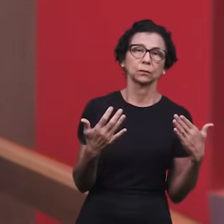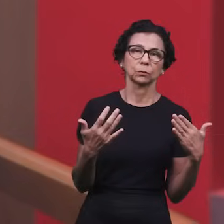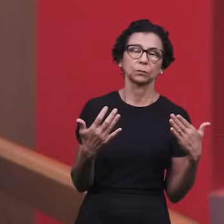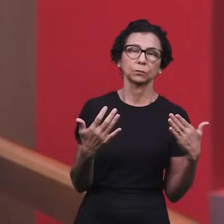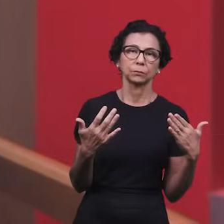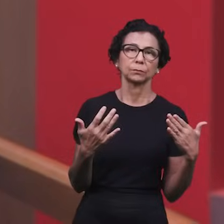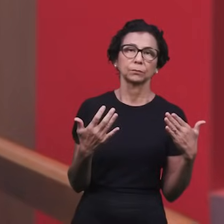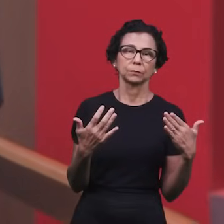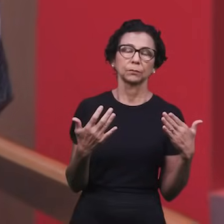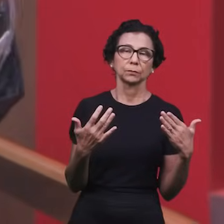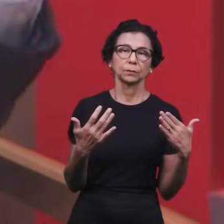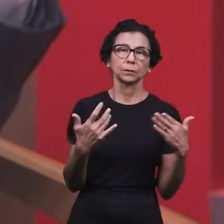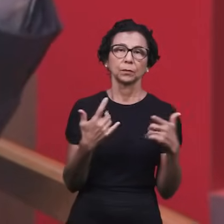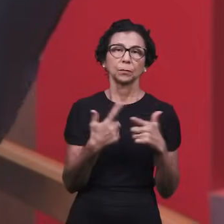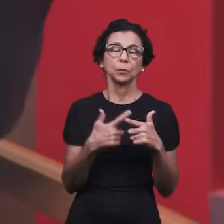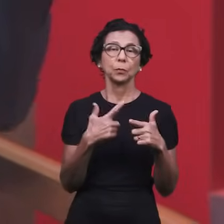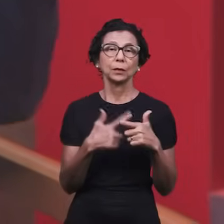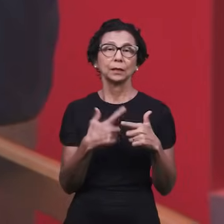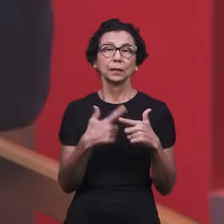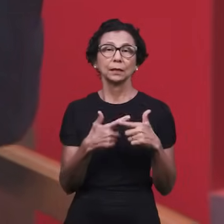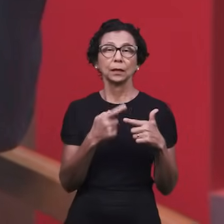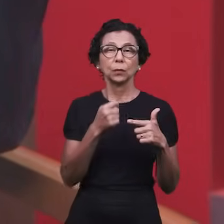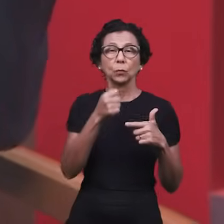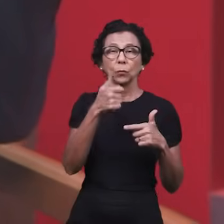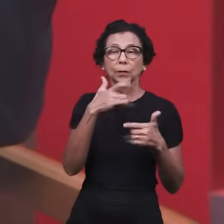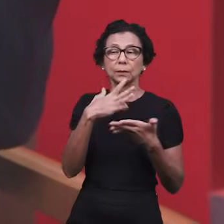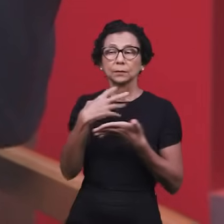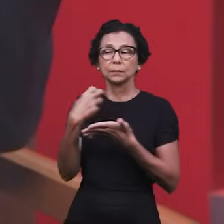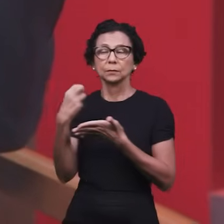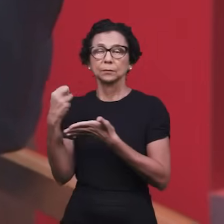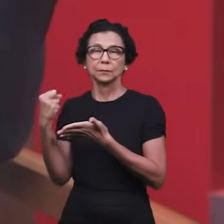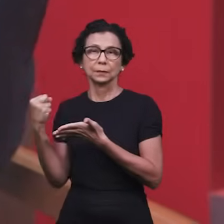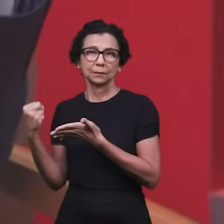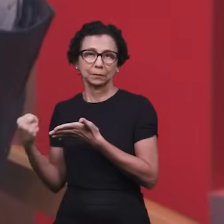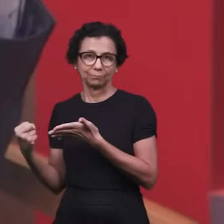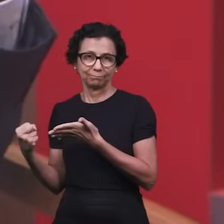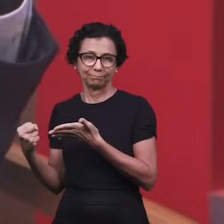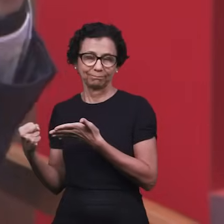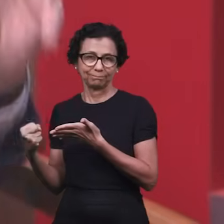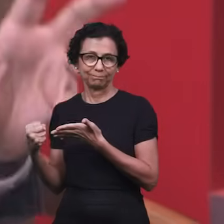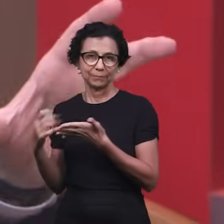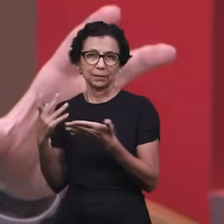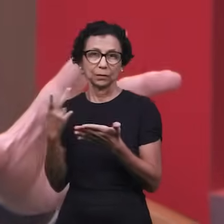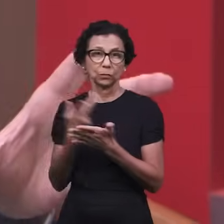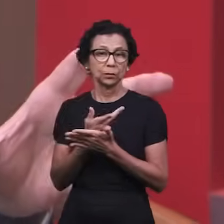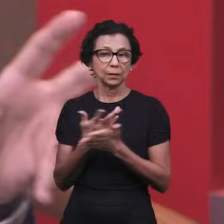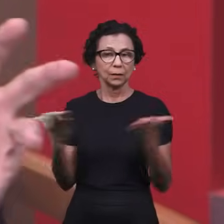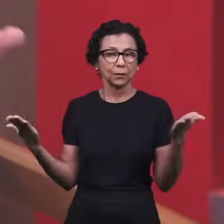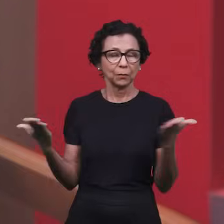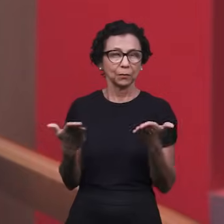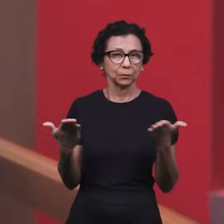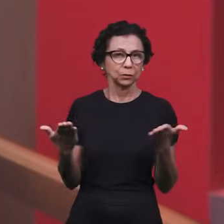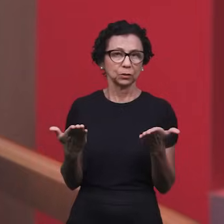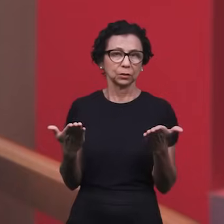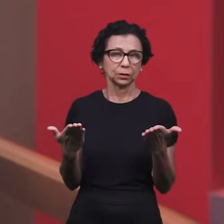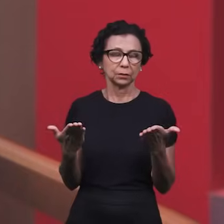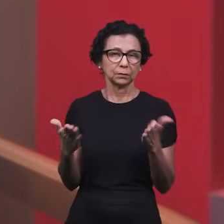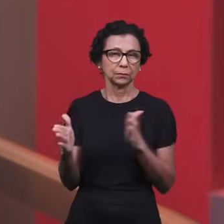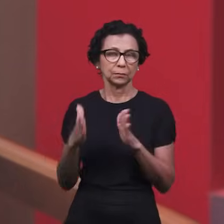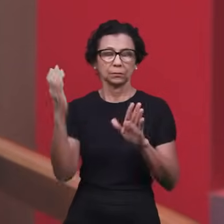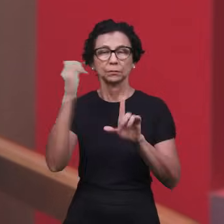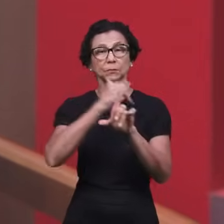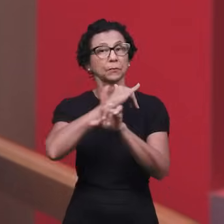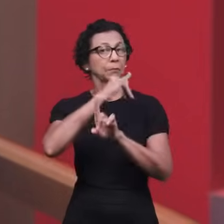indo embora. E isso são fatos que se dão nos nossos dias, nesse momento